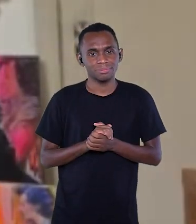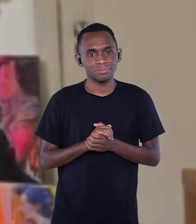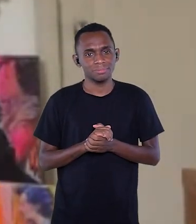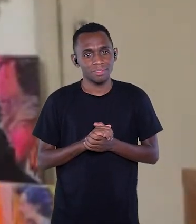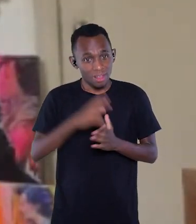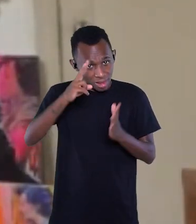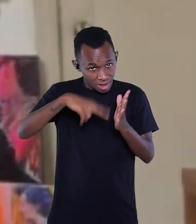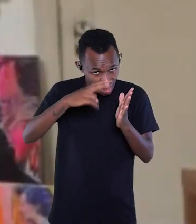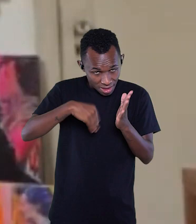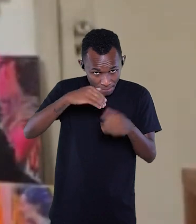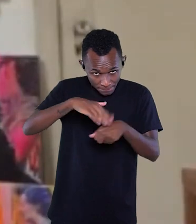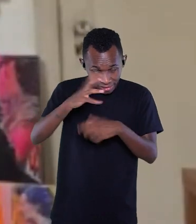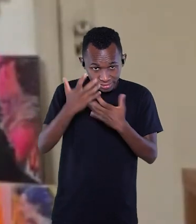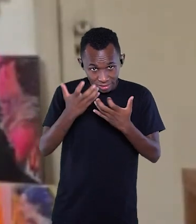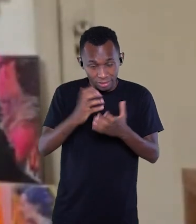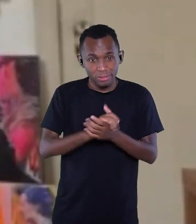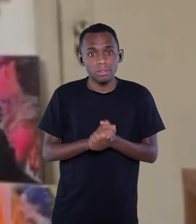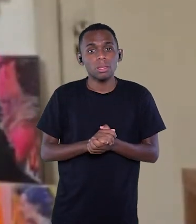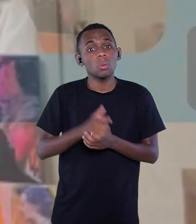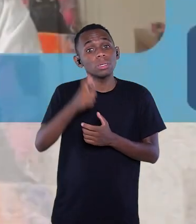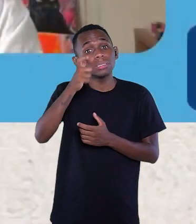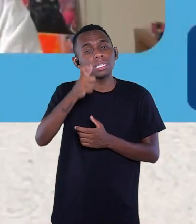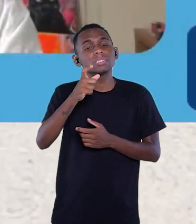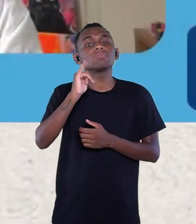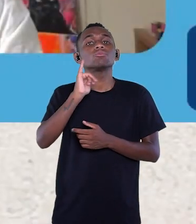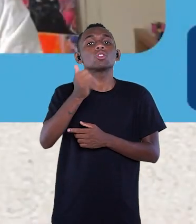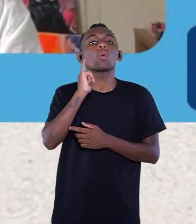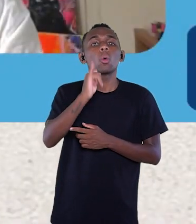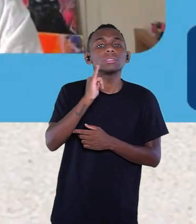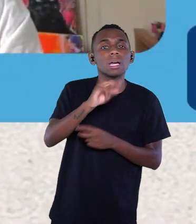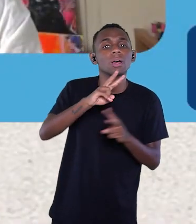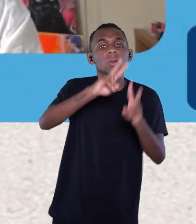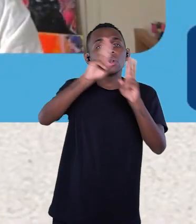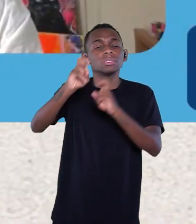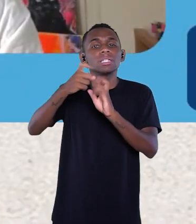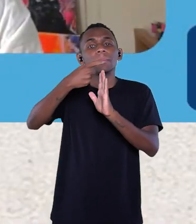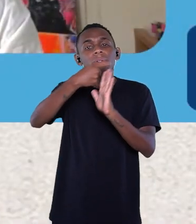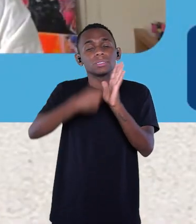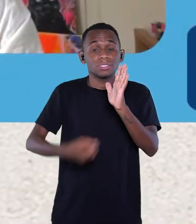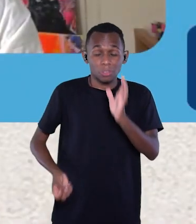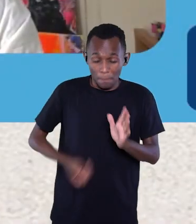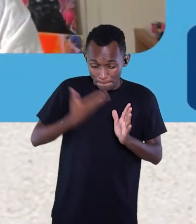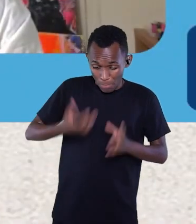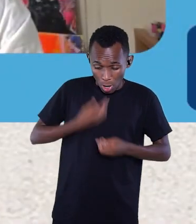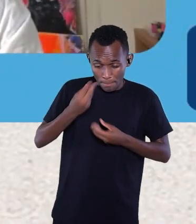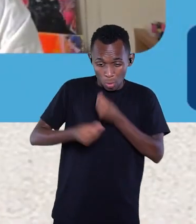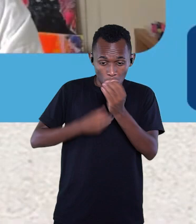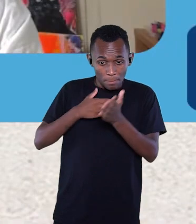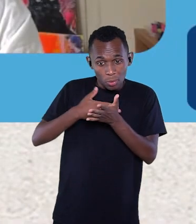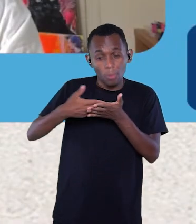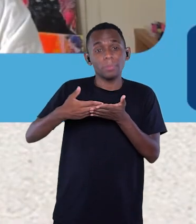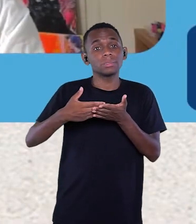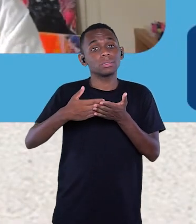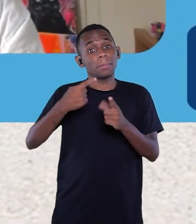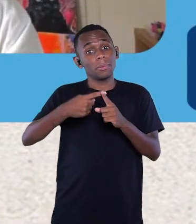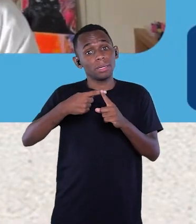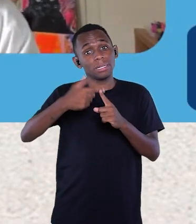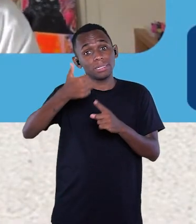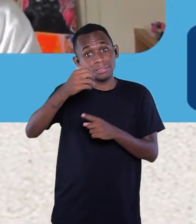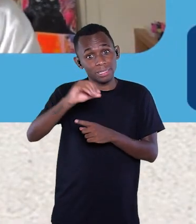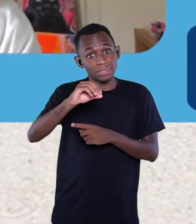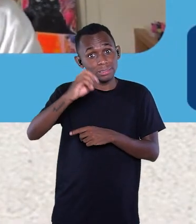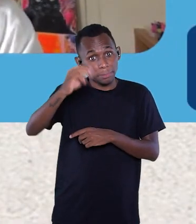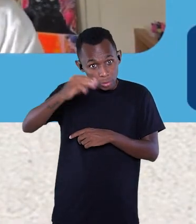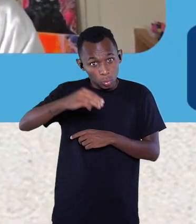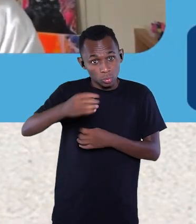Vai ter que você ler mais? Eu acho interessante você contar a respeito do surgimento desse poema aí, que ele tem 10 minutos,